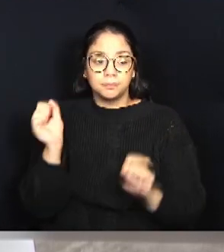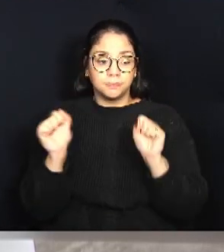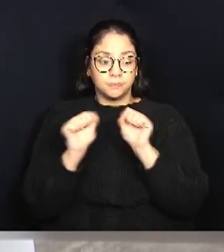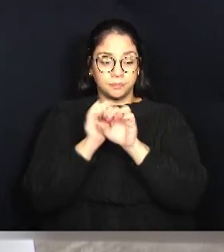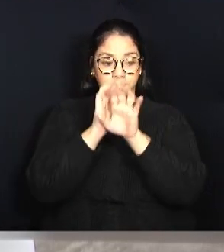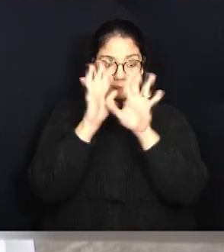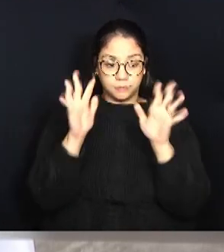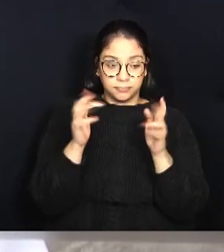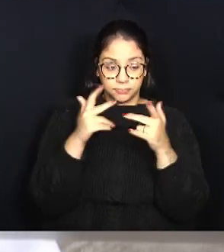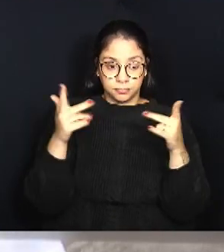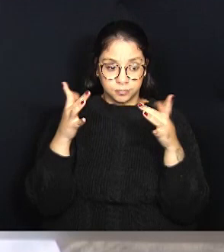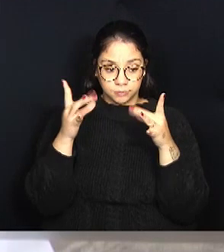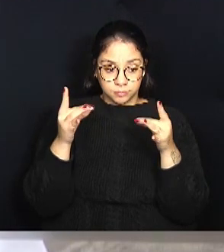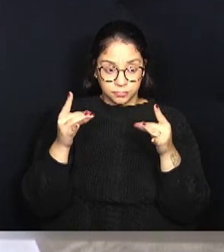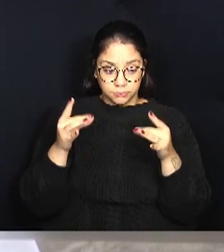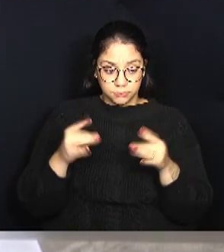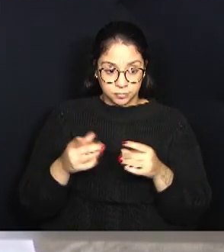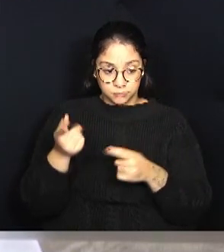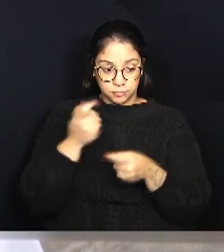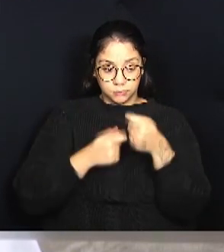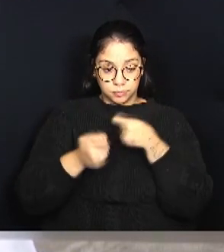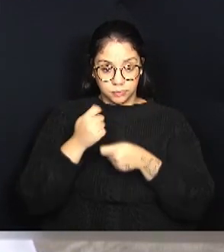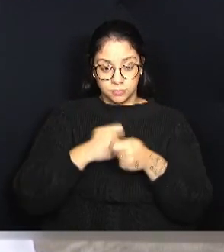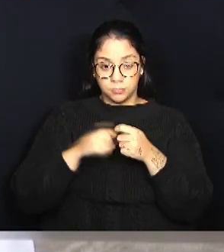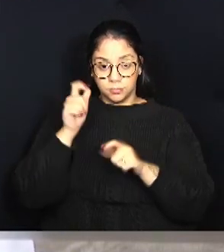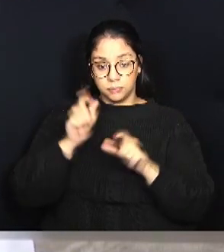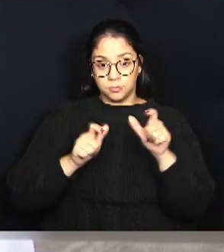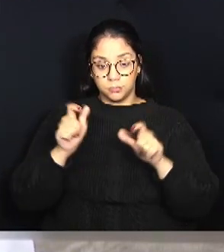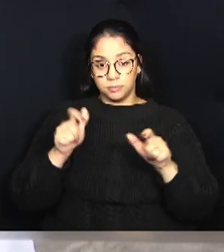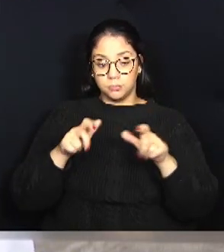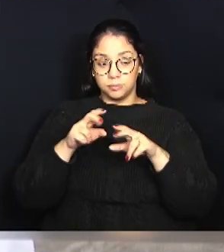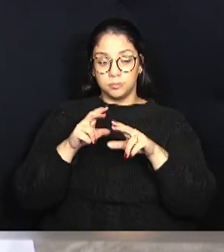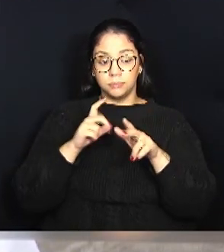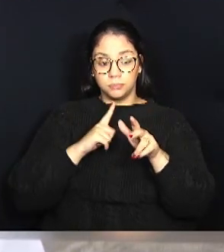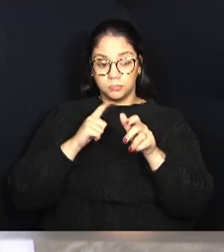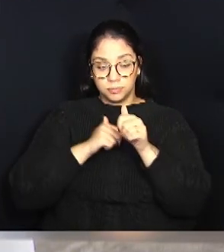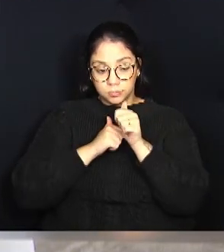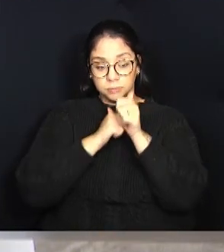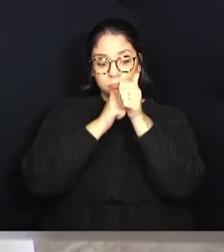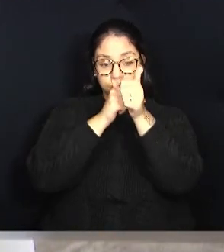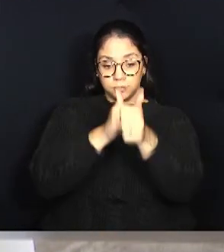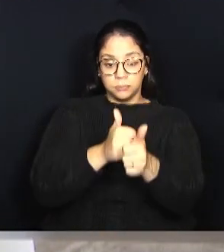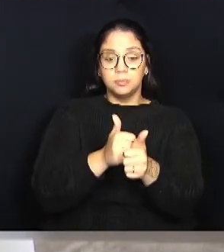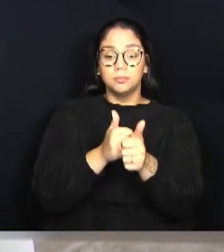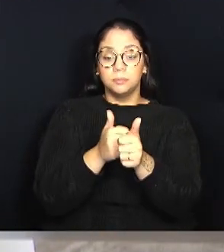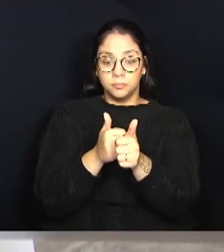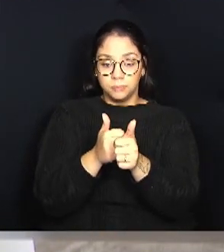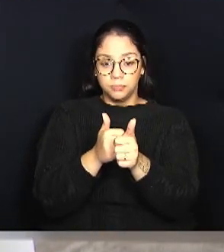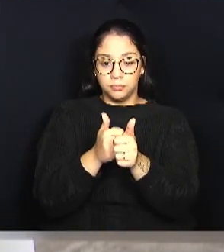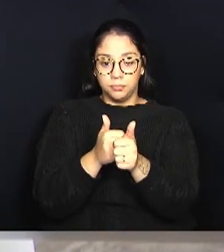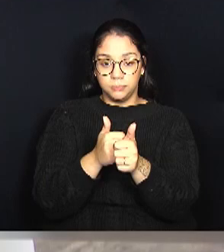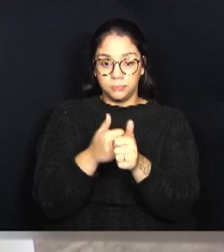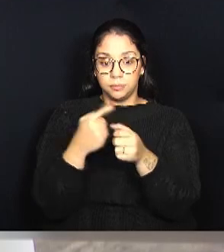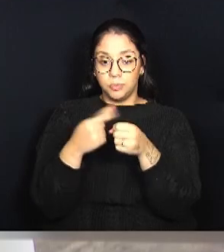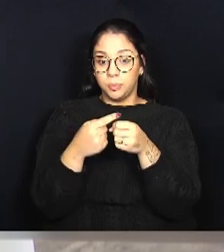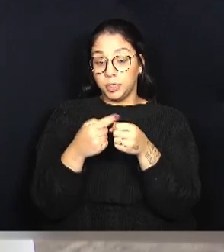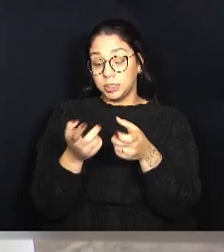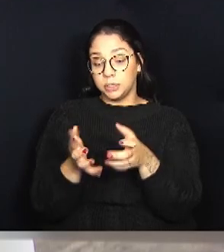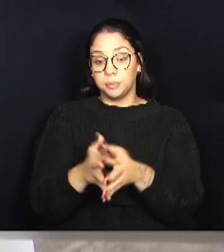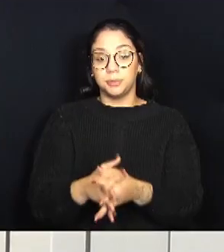das finanças para que as pessoas olhem e acompanhem nessa questão do município.